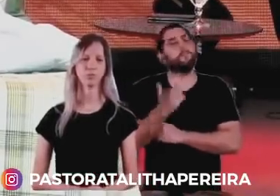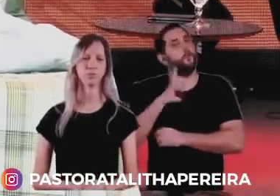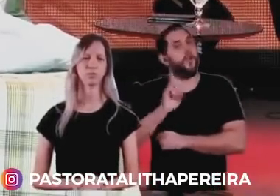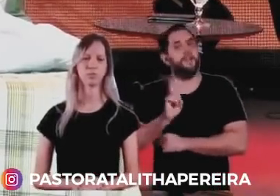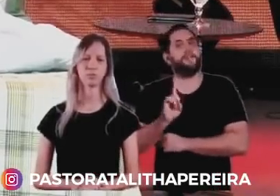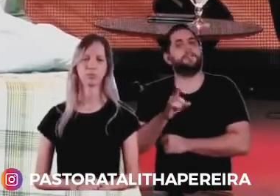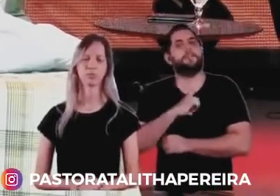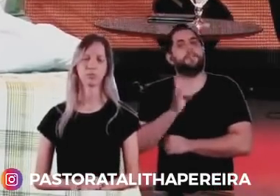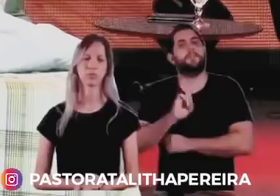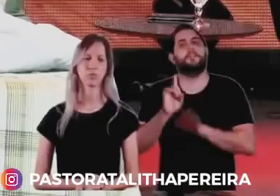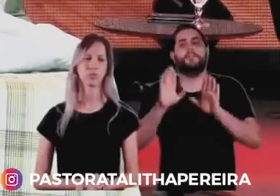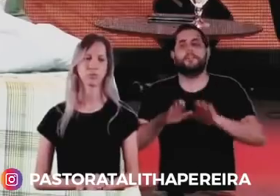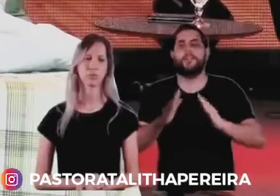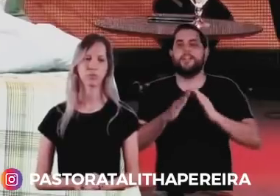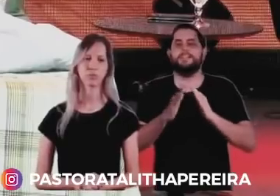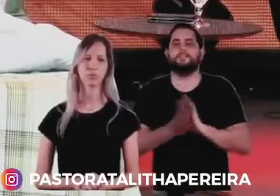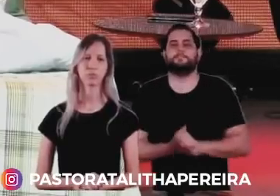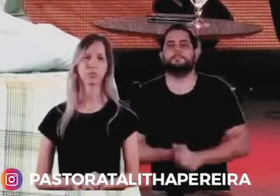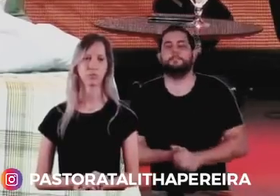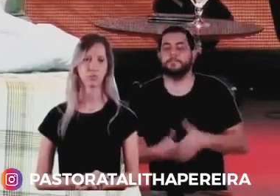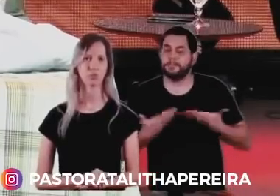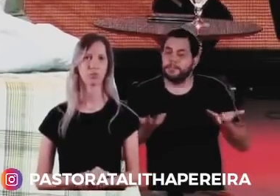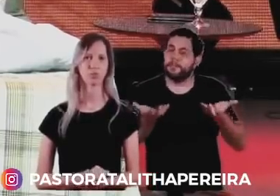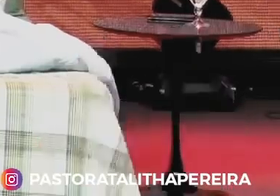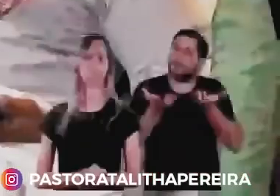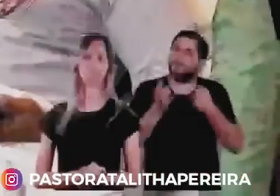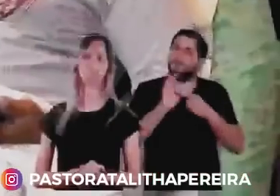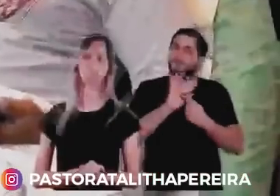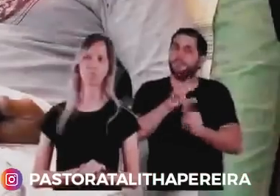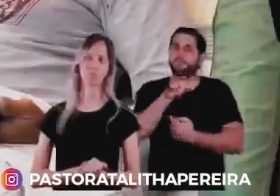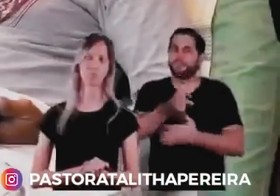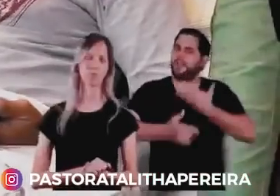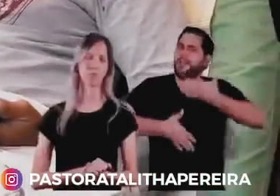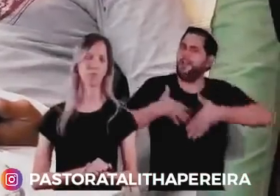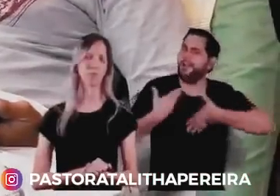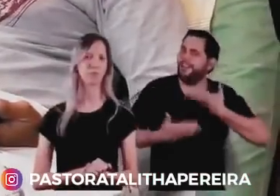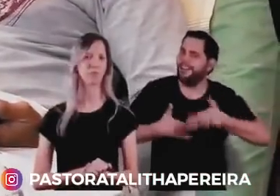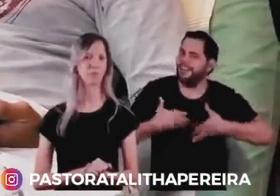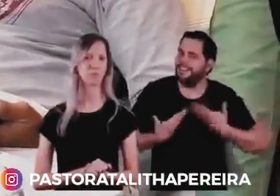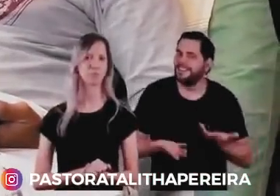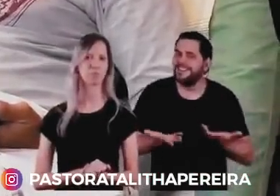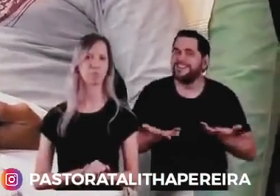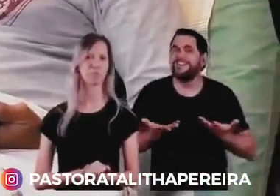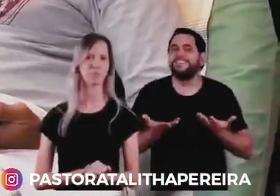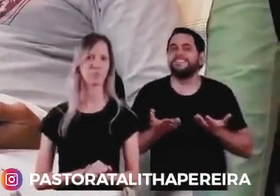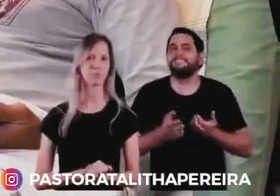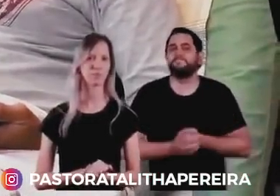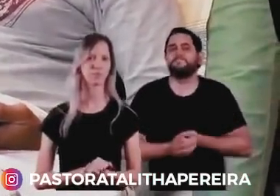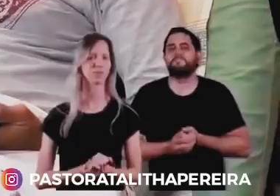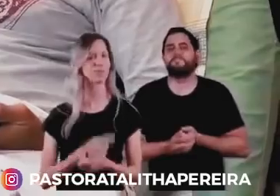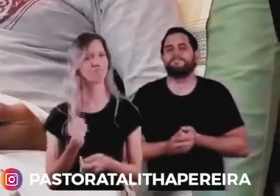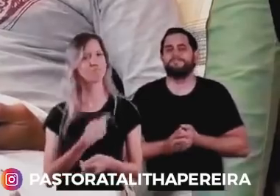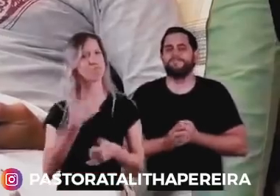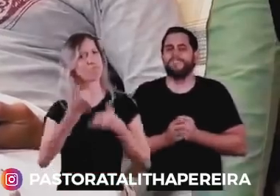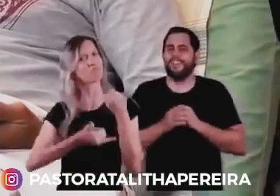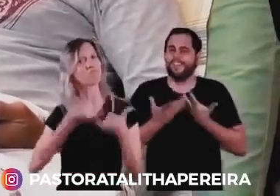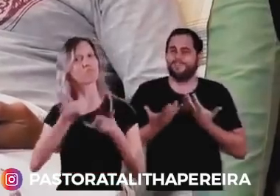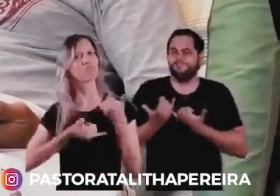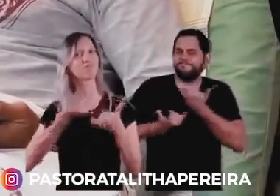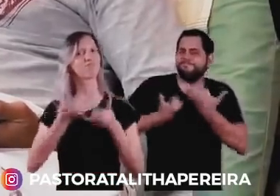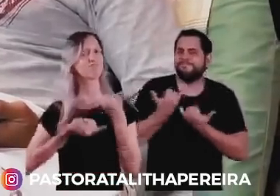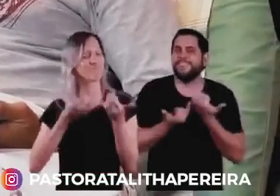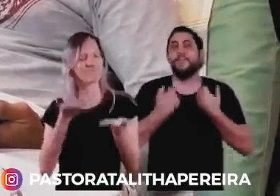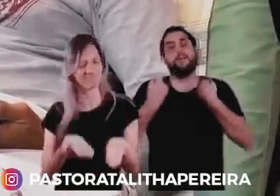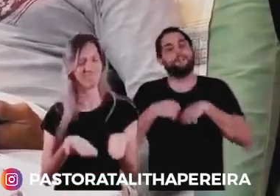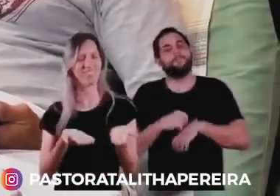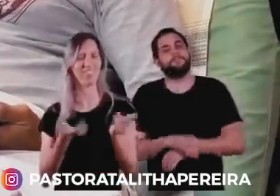esse momento dessa quarentena. Exato. Então a gente está querendo trazer para vocês alegria, não é? Descontração no seu lar. É isso que